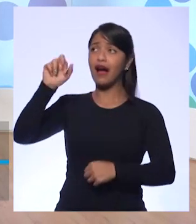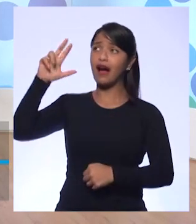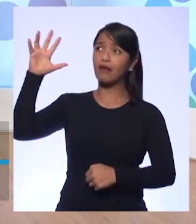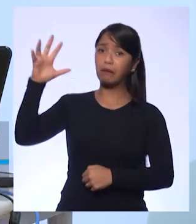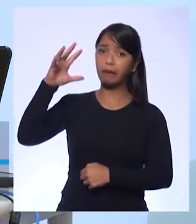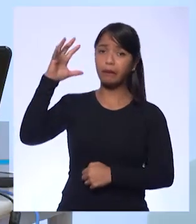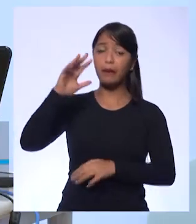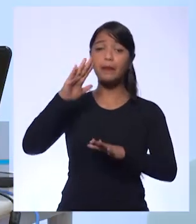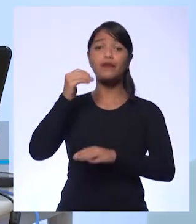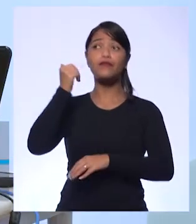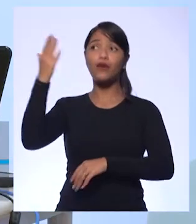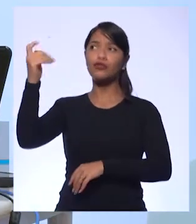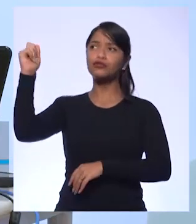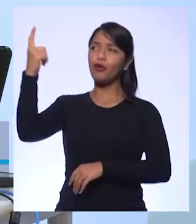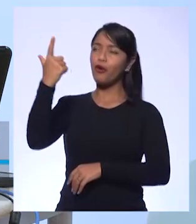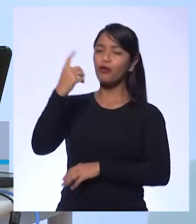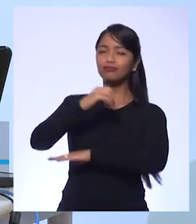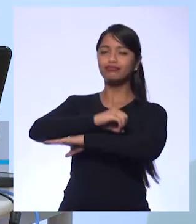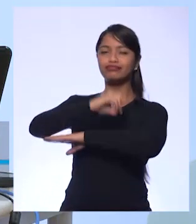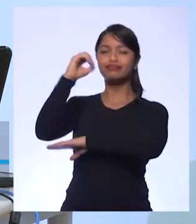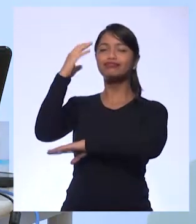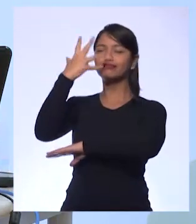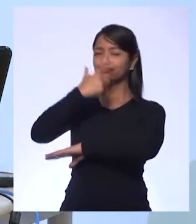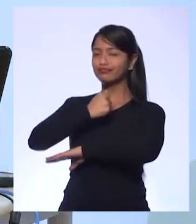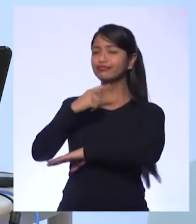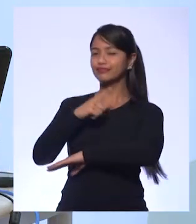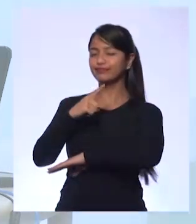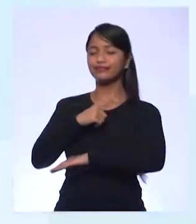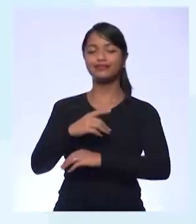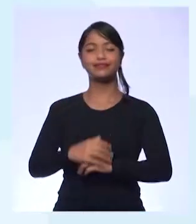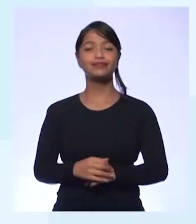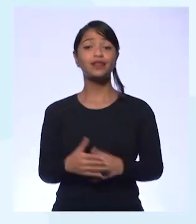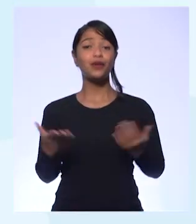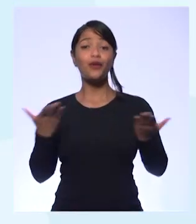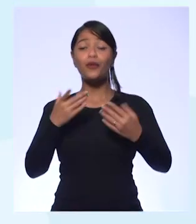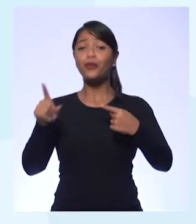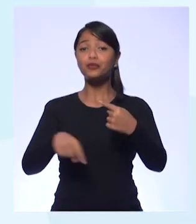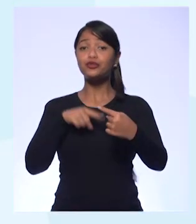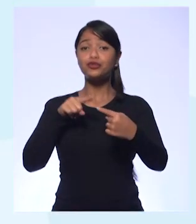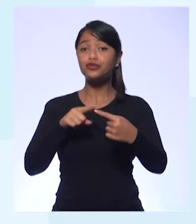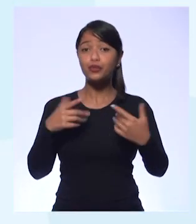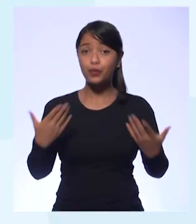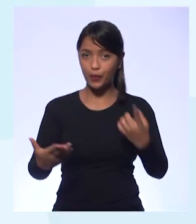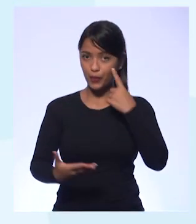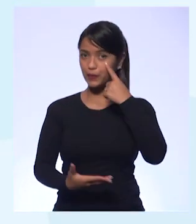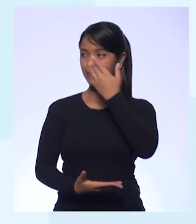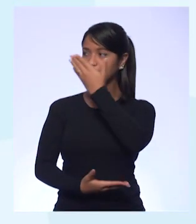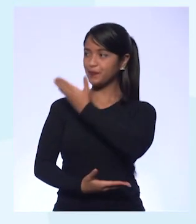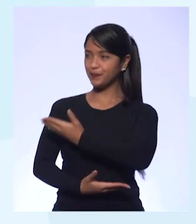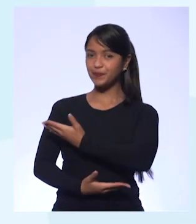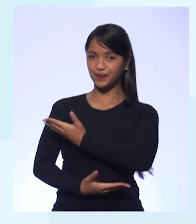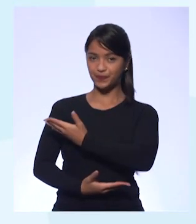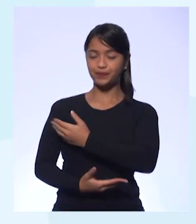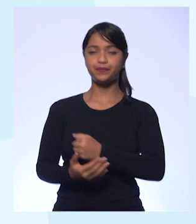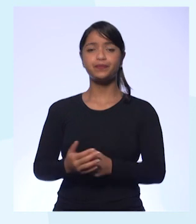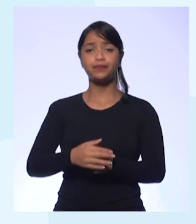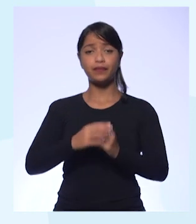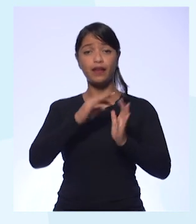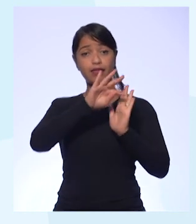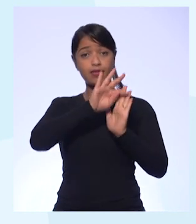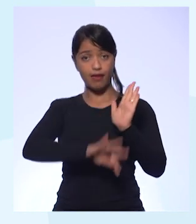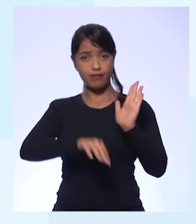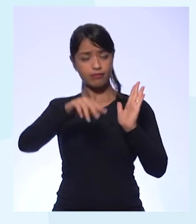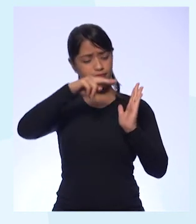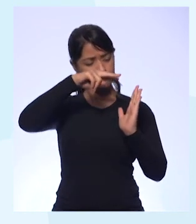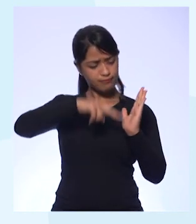tá um solzinho bonito já. Quais são os objetivos de hoje? Coloca aí na tela. Objetivos: realizar leitura e interpretação de texto